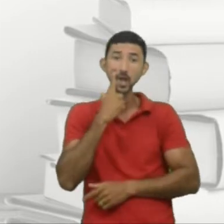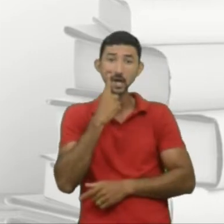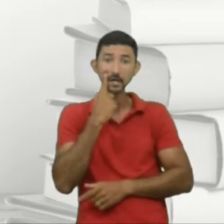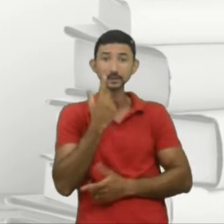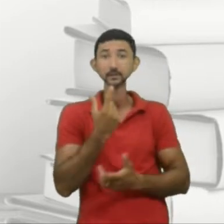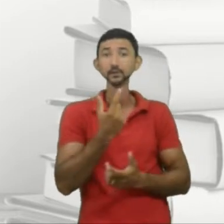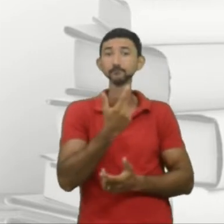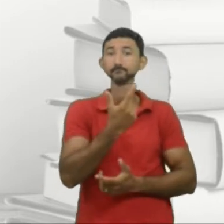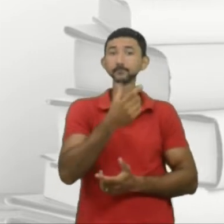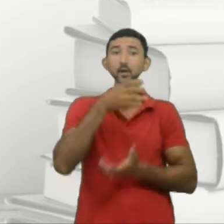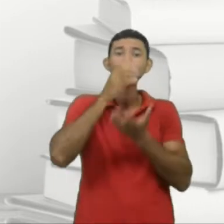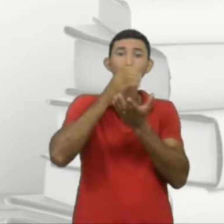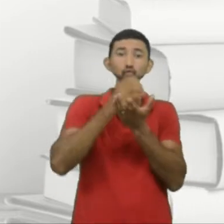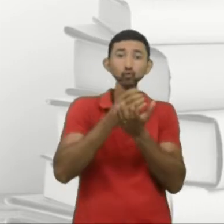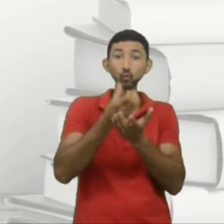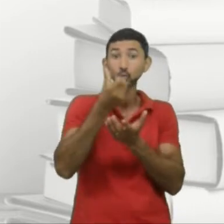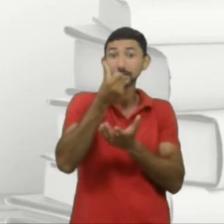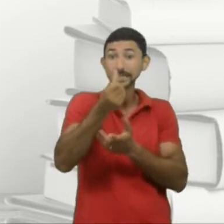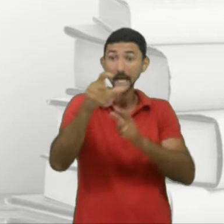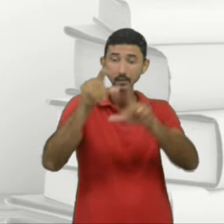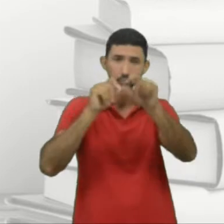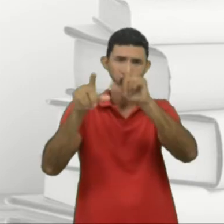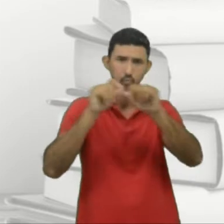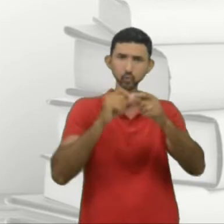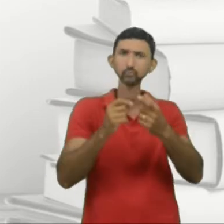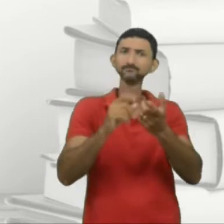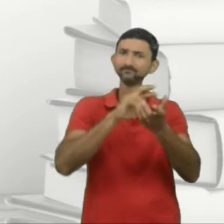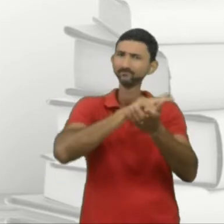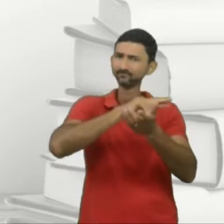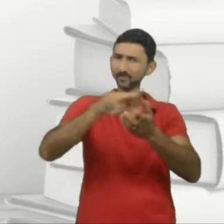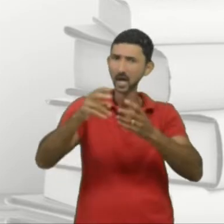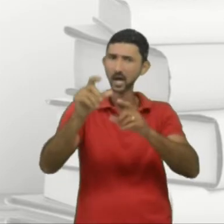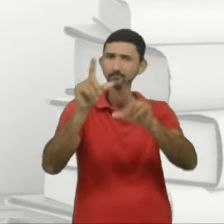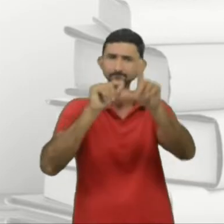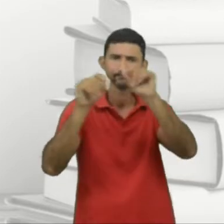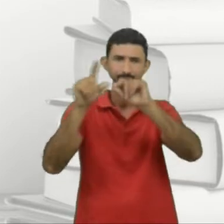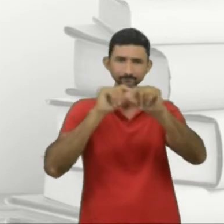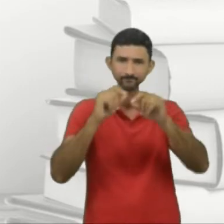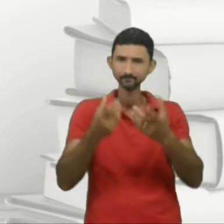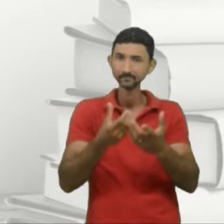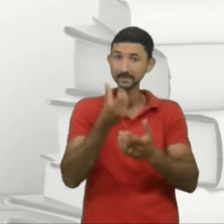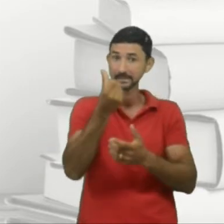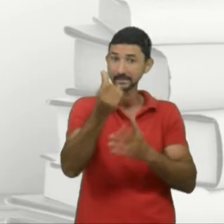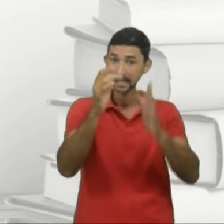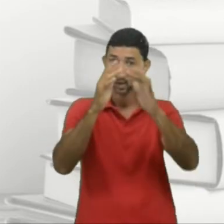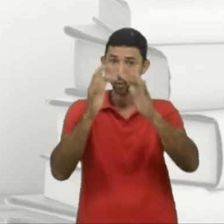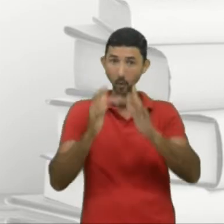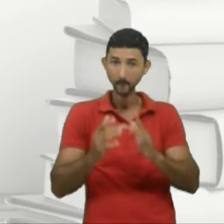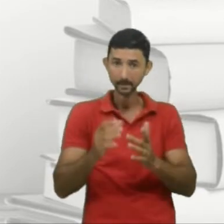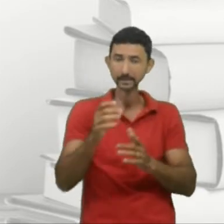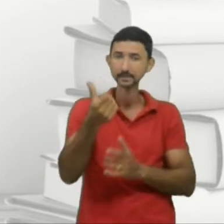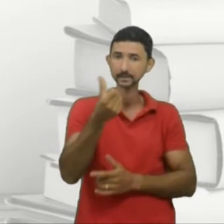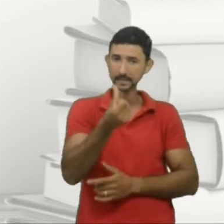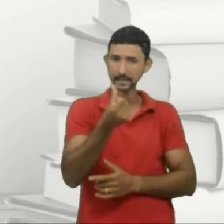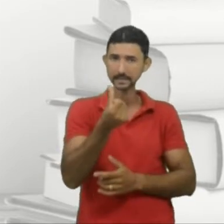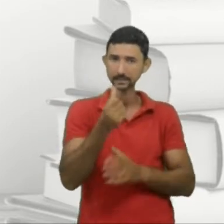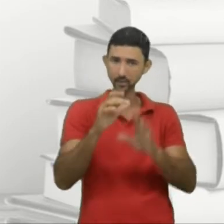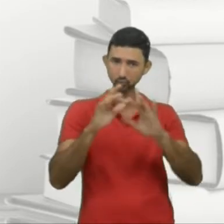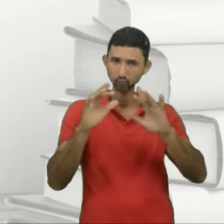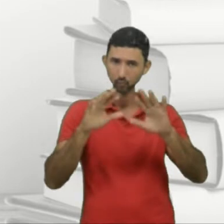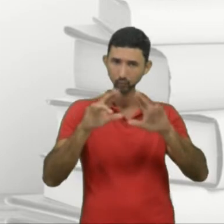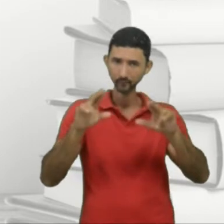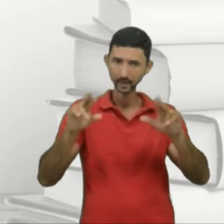de 6 maneiras diferentes, certo? Então, é possível fazer 6 combinações diferentes, nesse